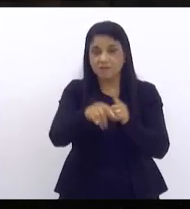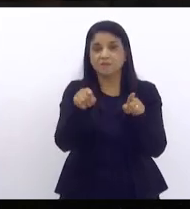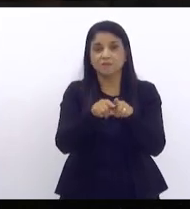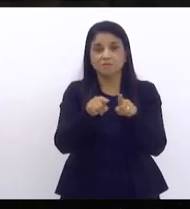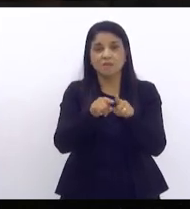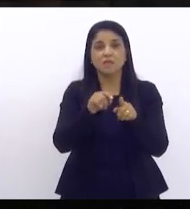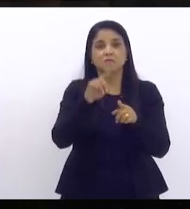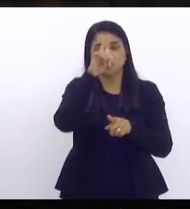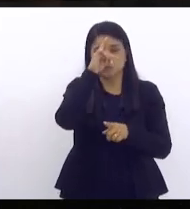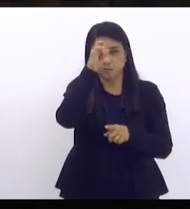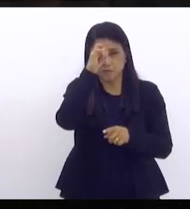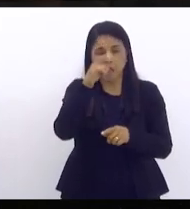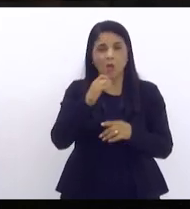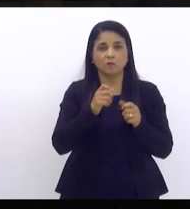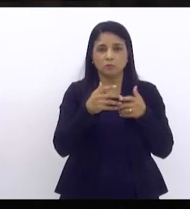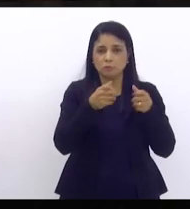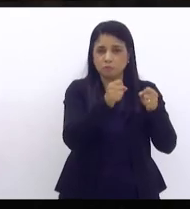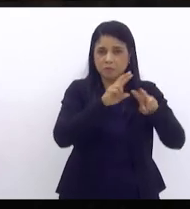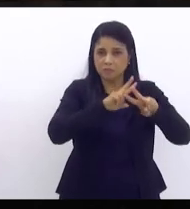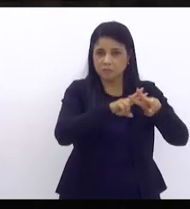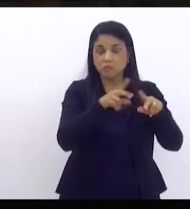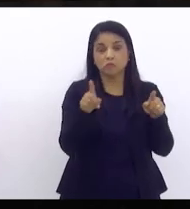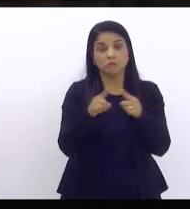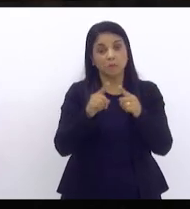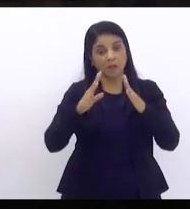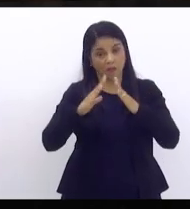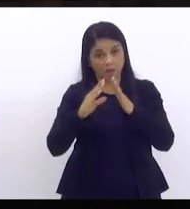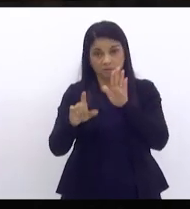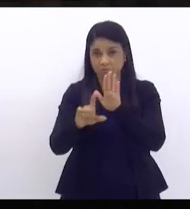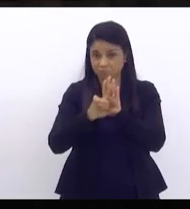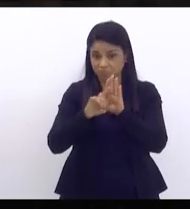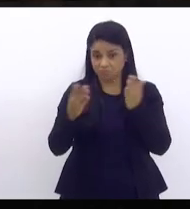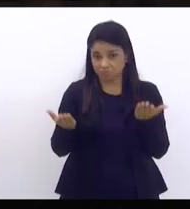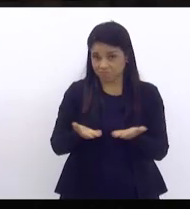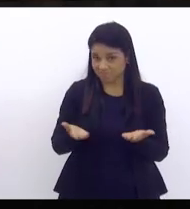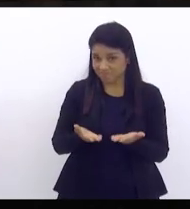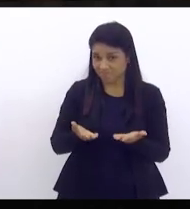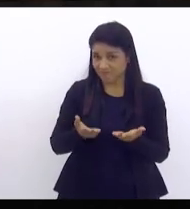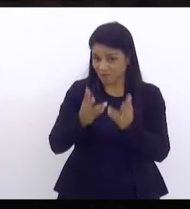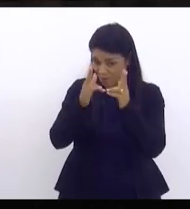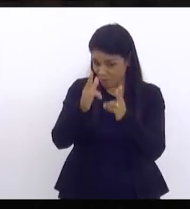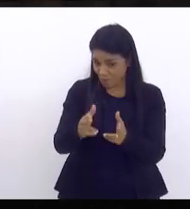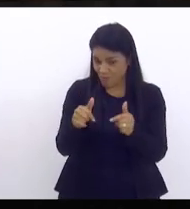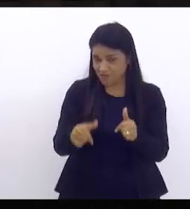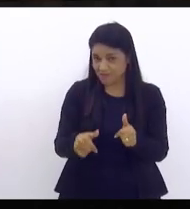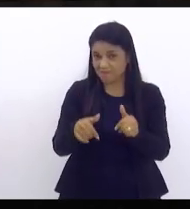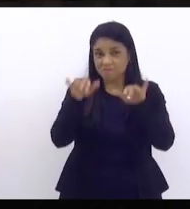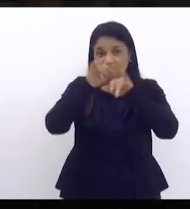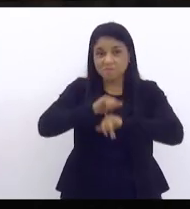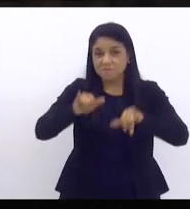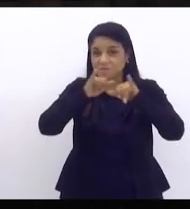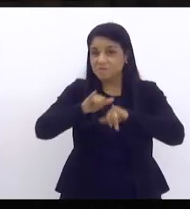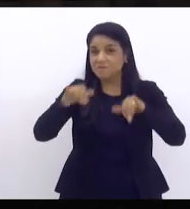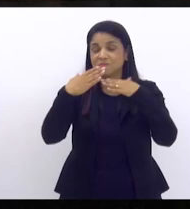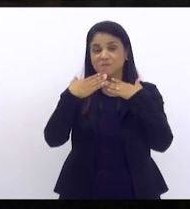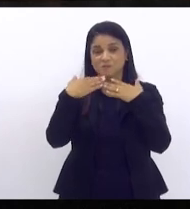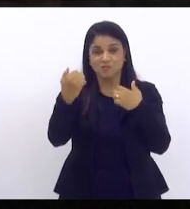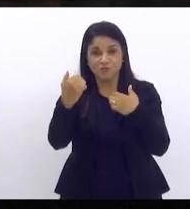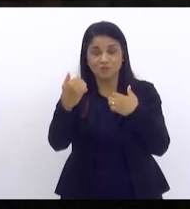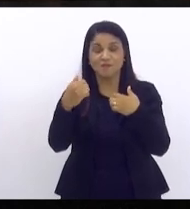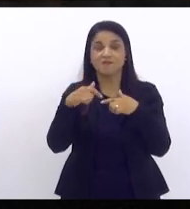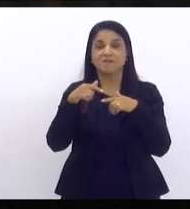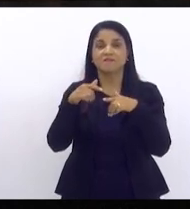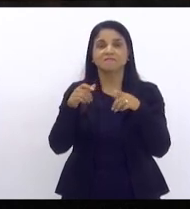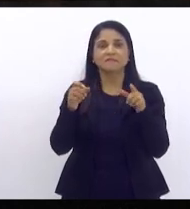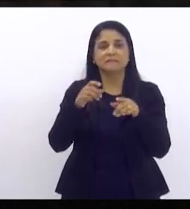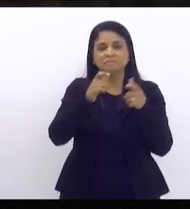estado, inclusive nas casas políticas como esta. Somos chamados a propagar que é possível estar